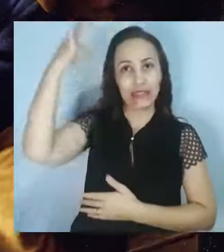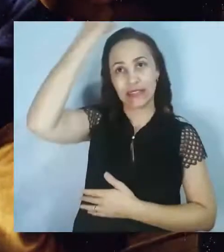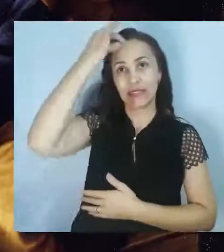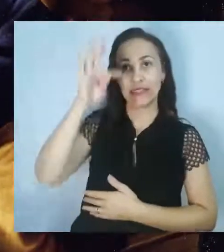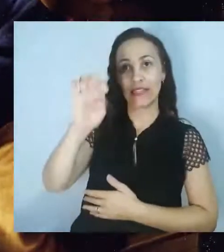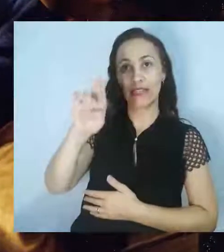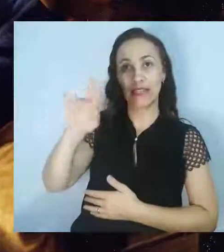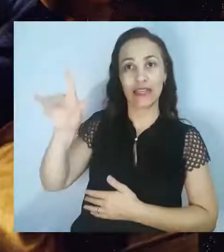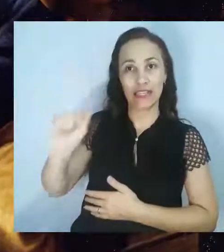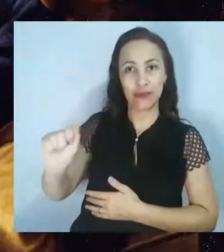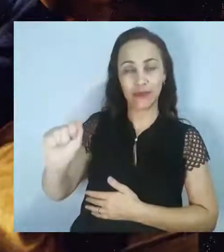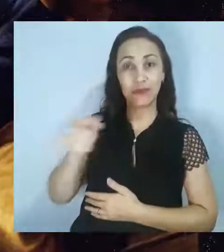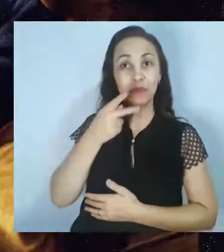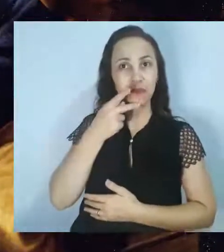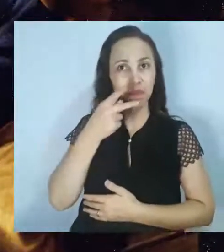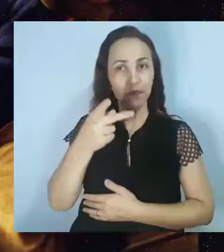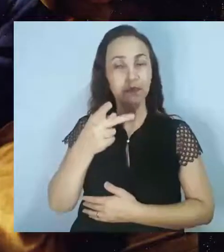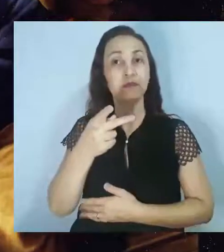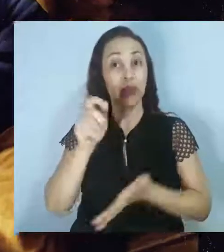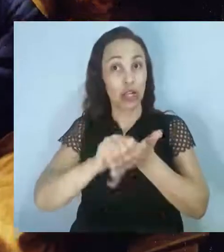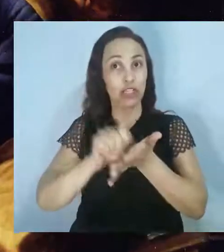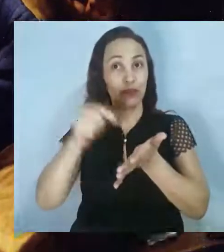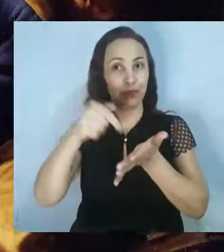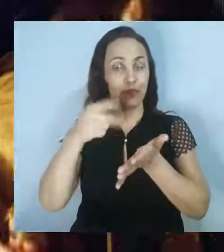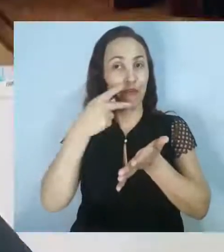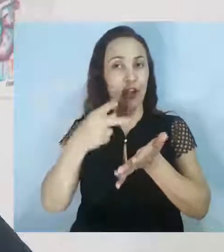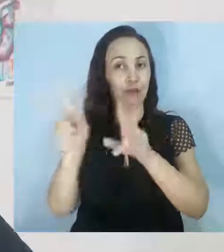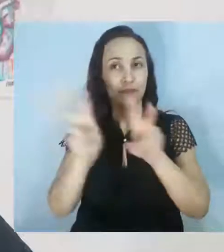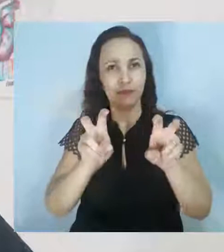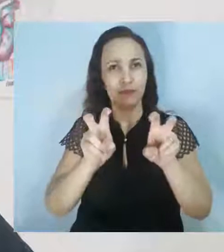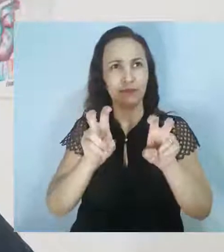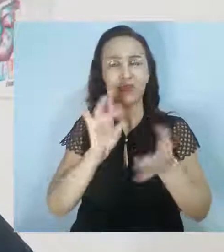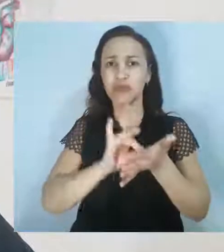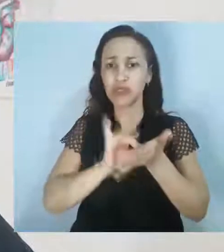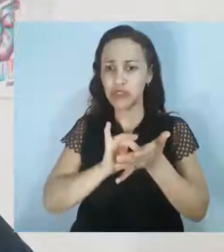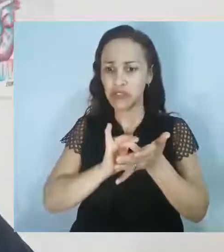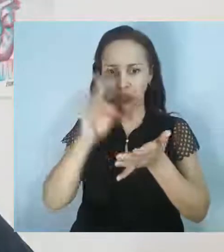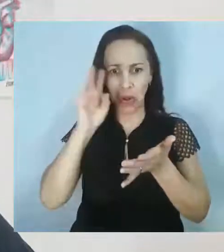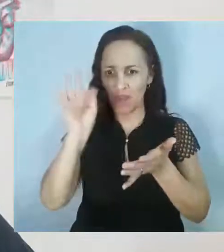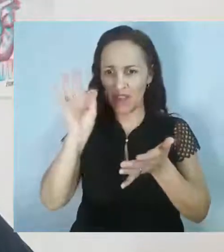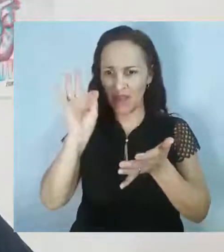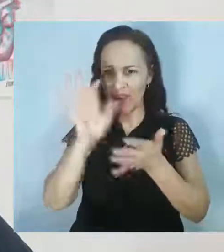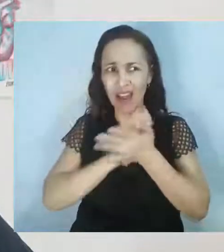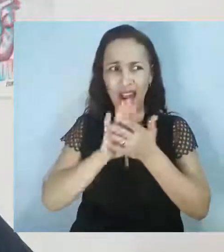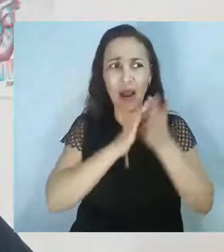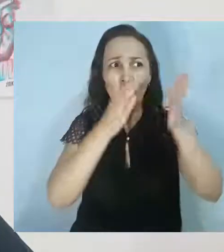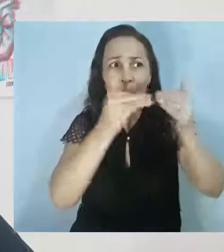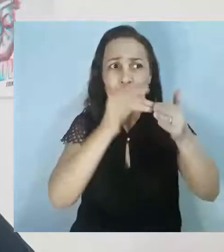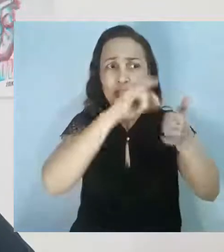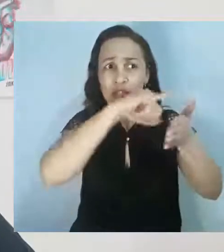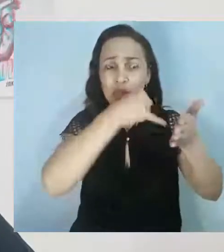isso, né, no que ela escreve. Ela fala: eu não lembro de alguma coisa que eu tenha pedido a São